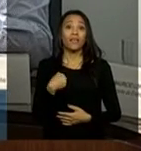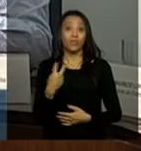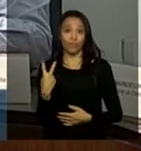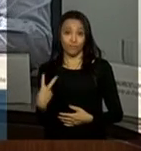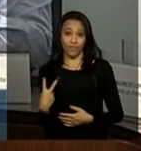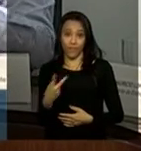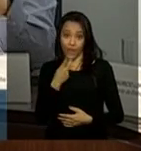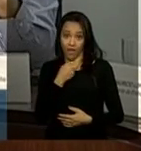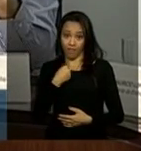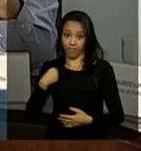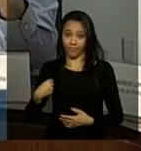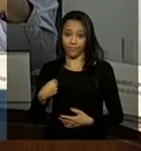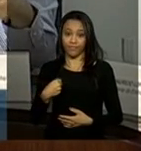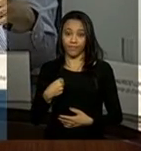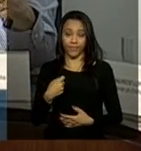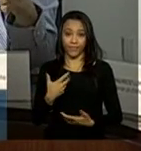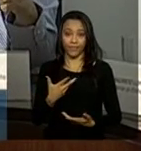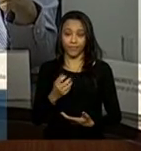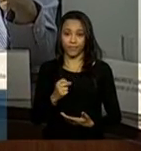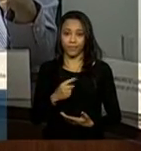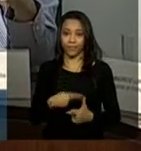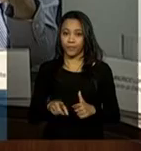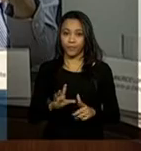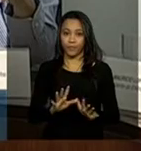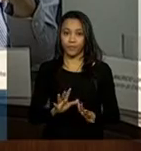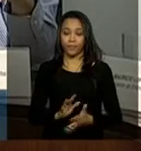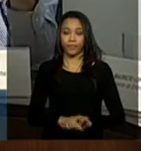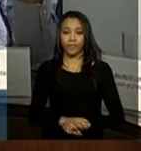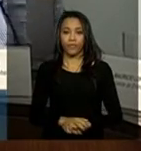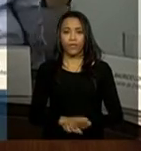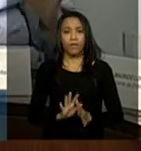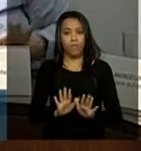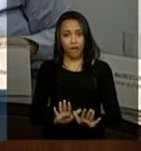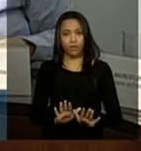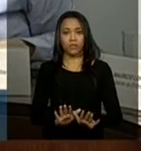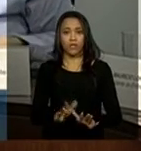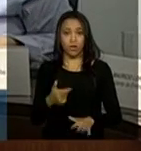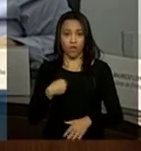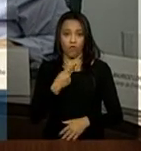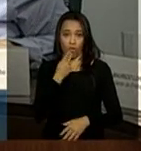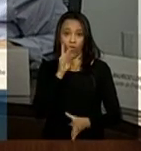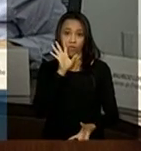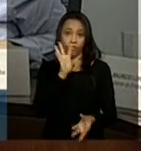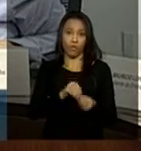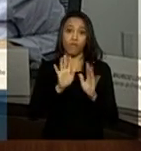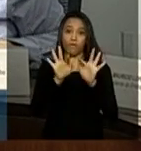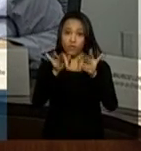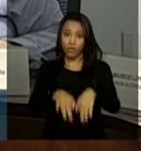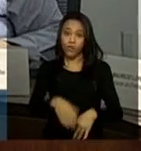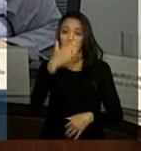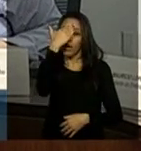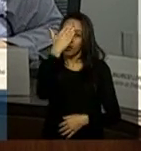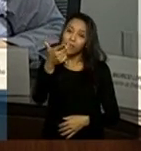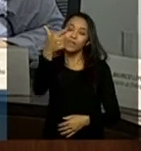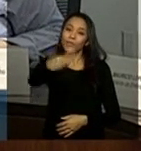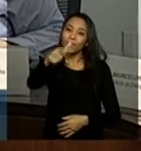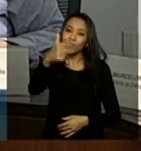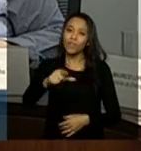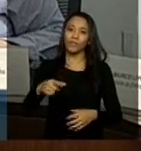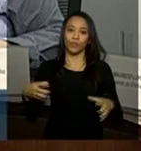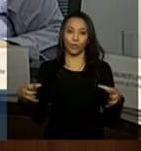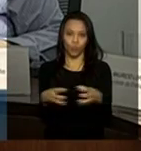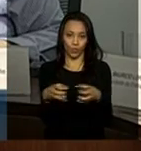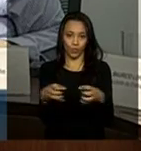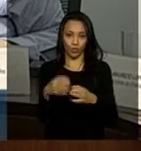cá, sem nenhum problema. Mas, olha, eu vou encerrar agradecendo mais uma vez as equipes técnicas,